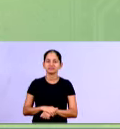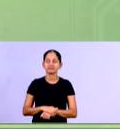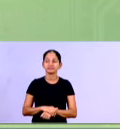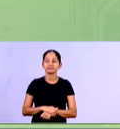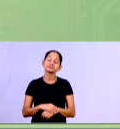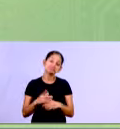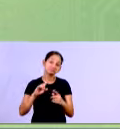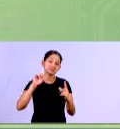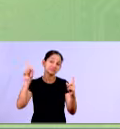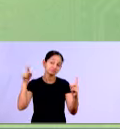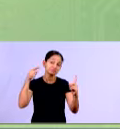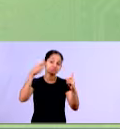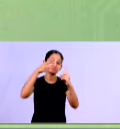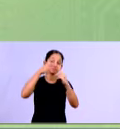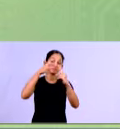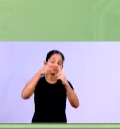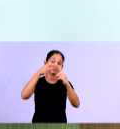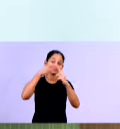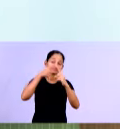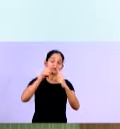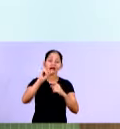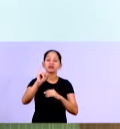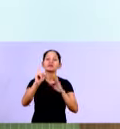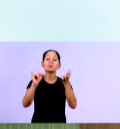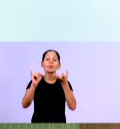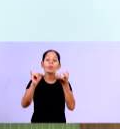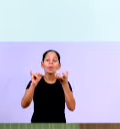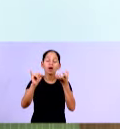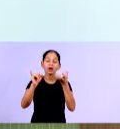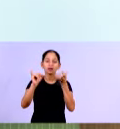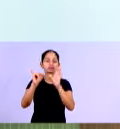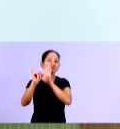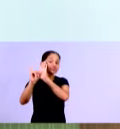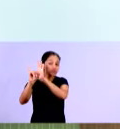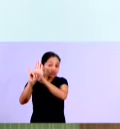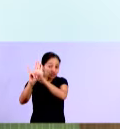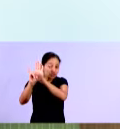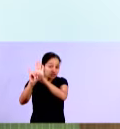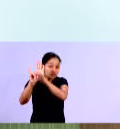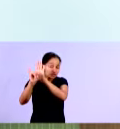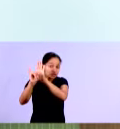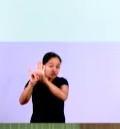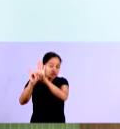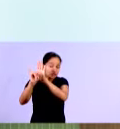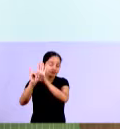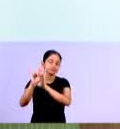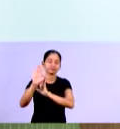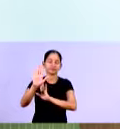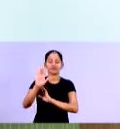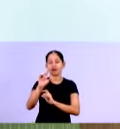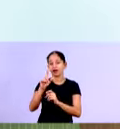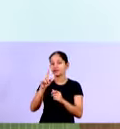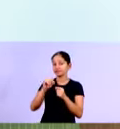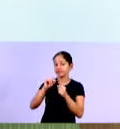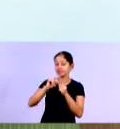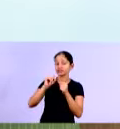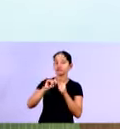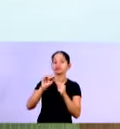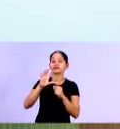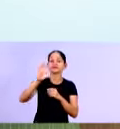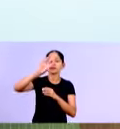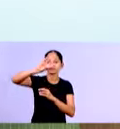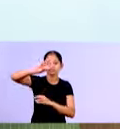Como meu objetivo é calcular o valor de I, eu quero isolar I lá, ok? O I, desculpa. Eu vou pegar aquele 300 que